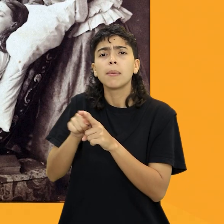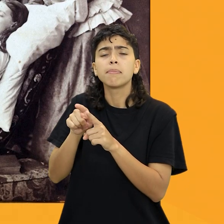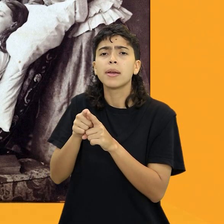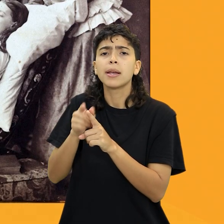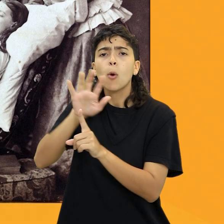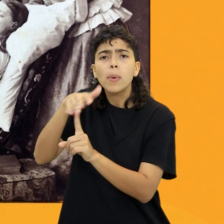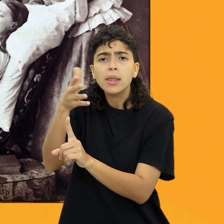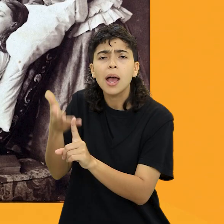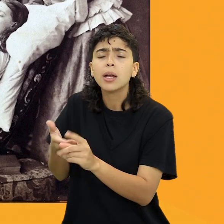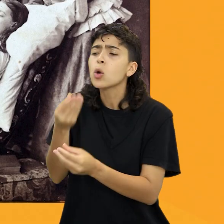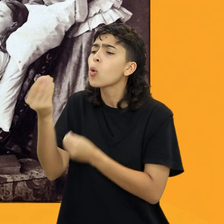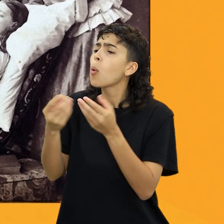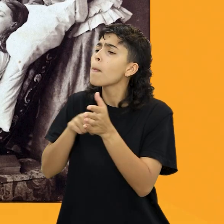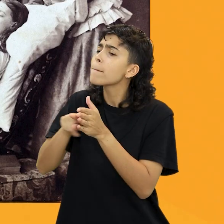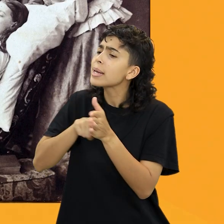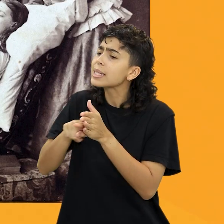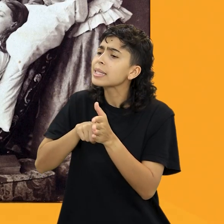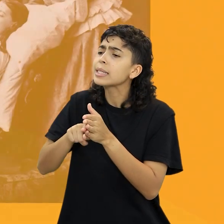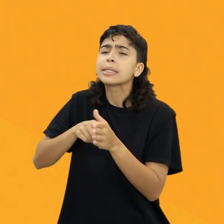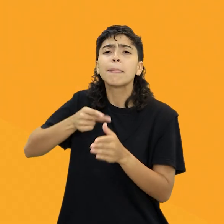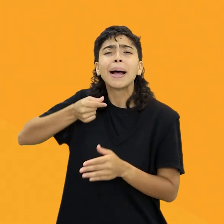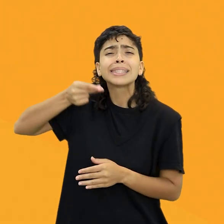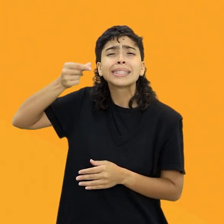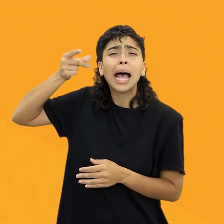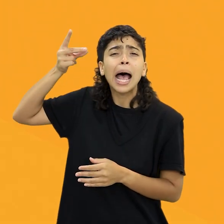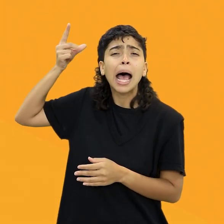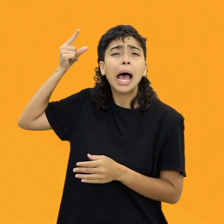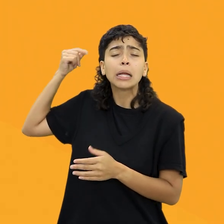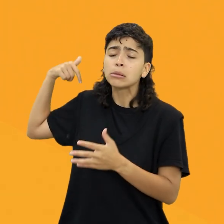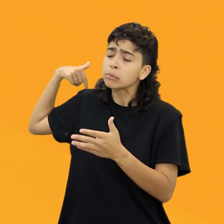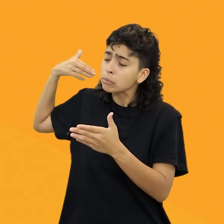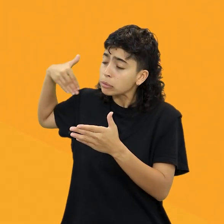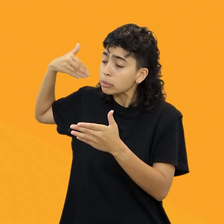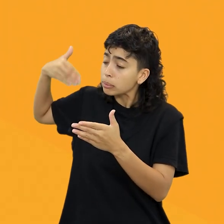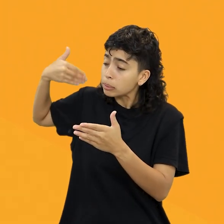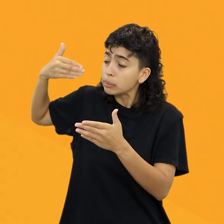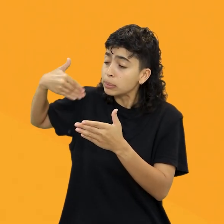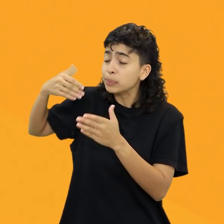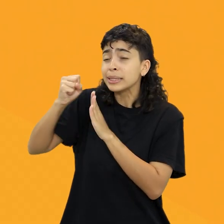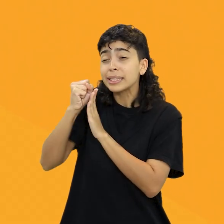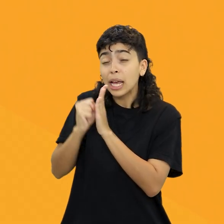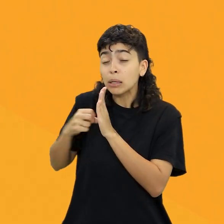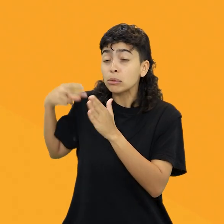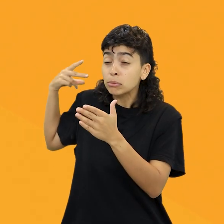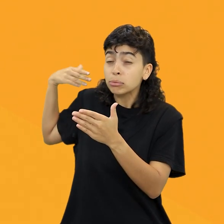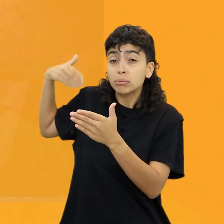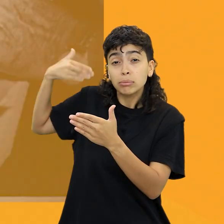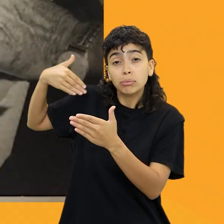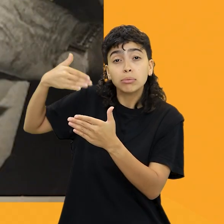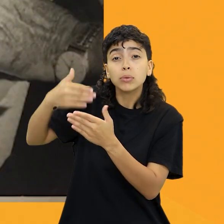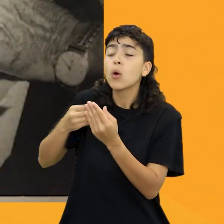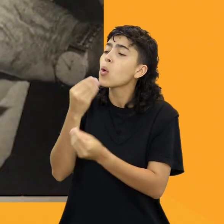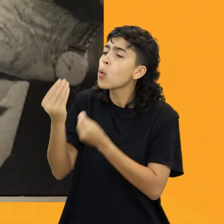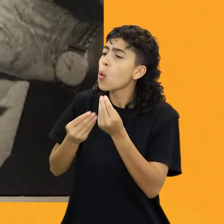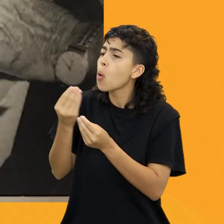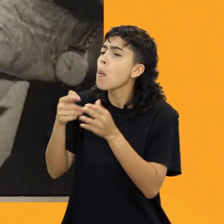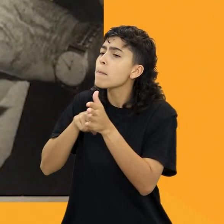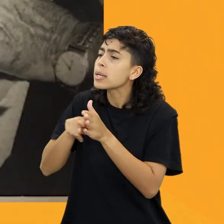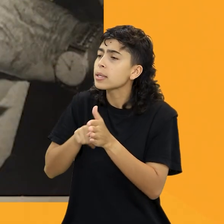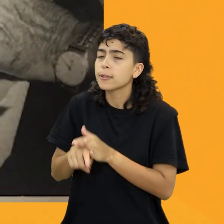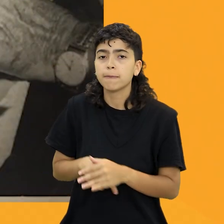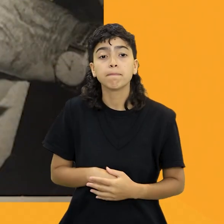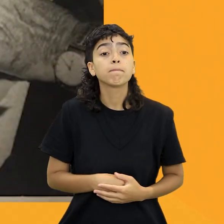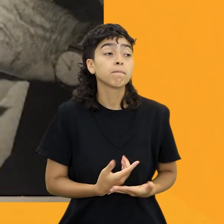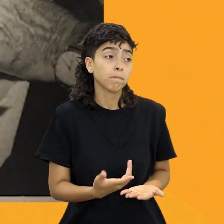encontrou nessa pesquisa, né? Vendo registros de diversos séculos, diversas pessoas, famílias? A gente tem,